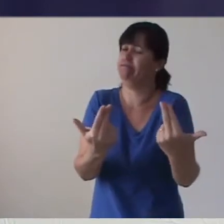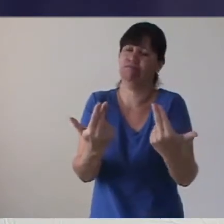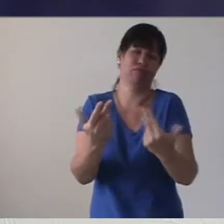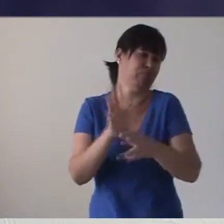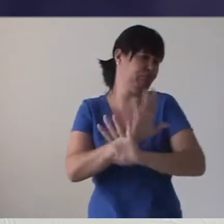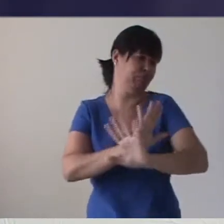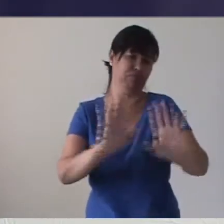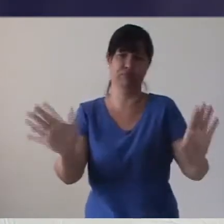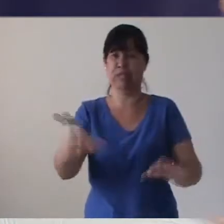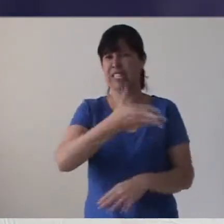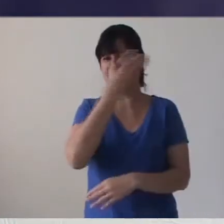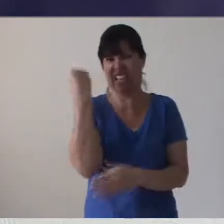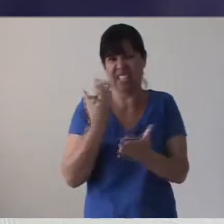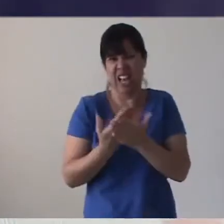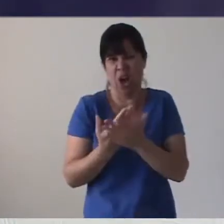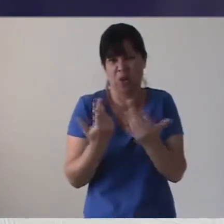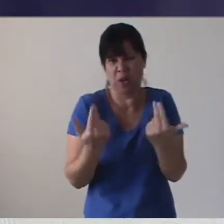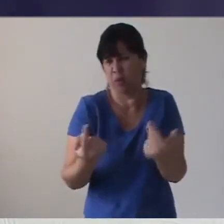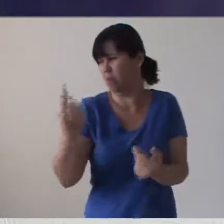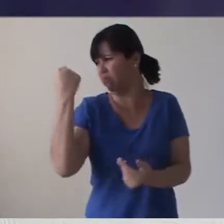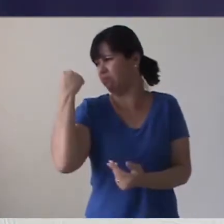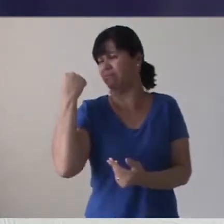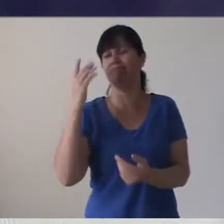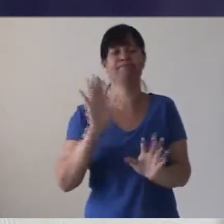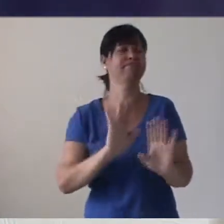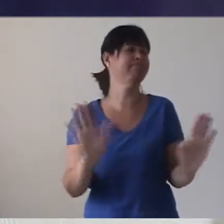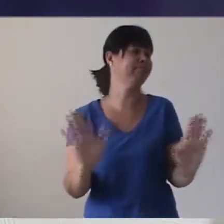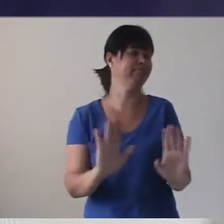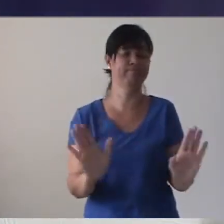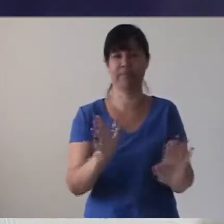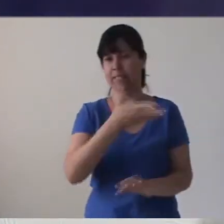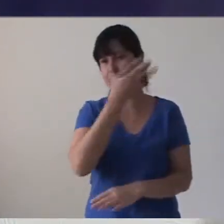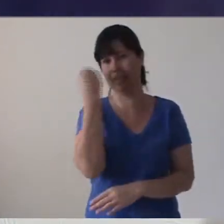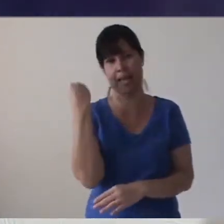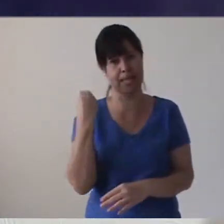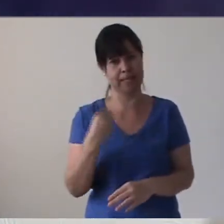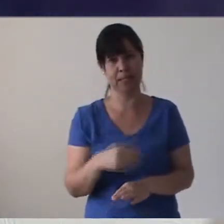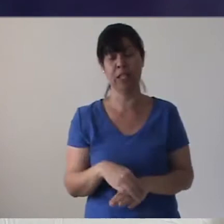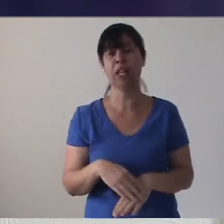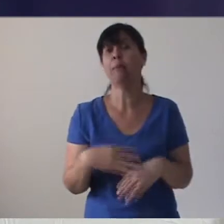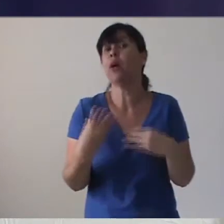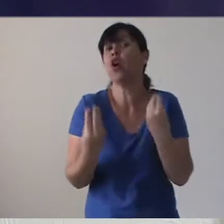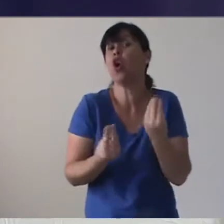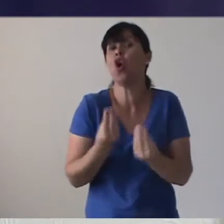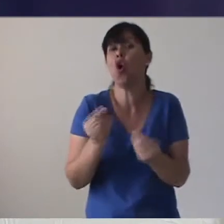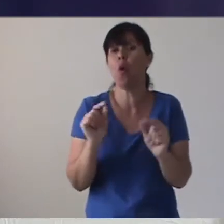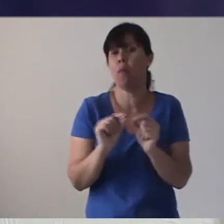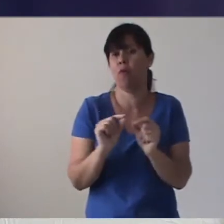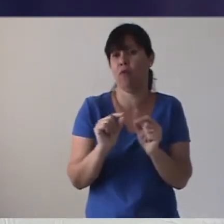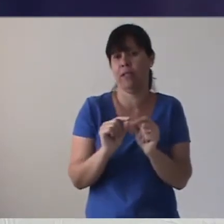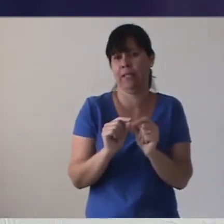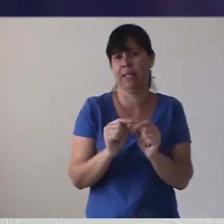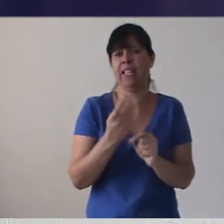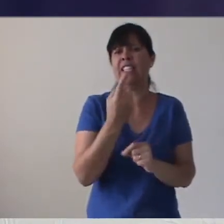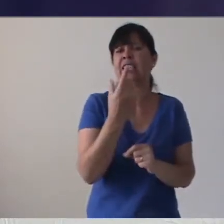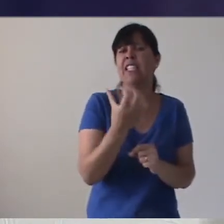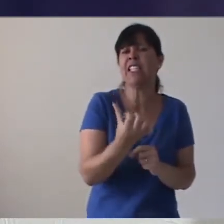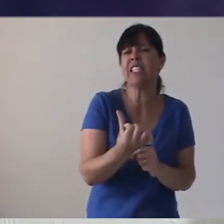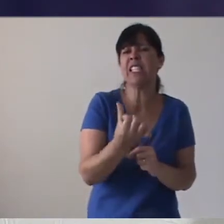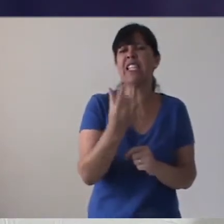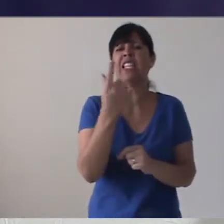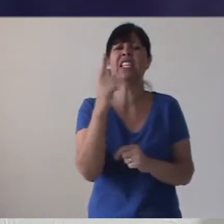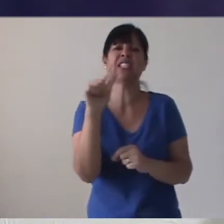aula, esquece, não, não vai ter mais, tá? Então, o que você faz? 16 de